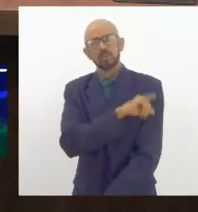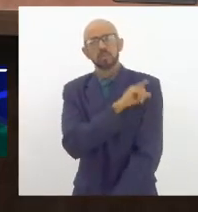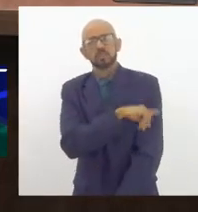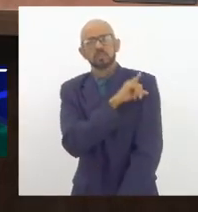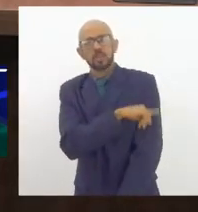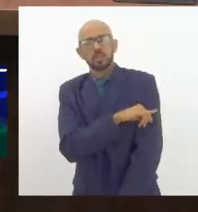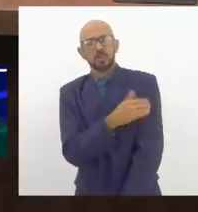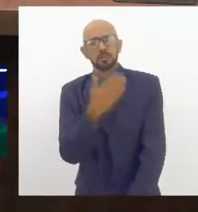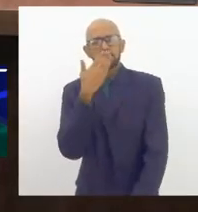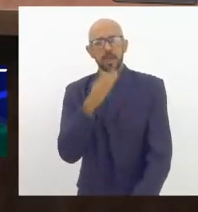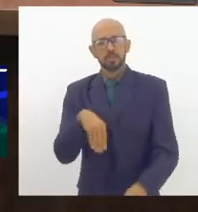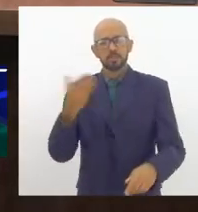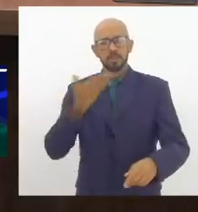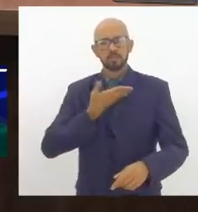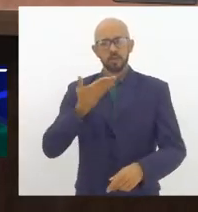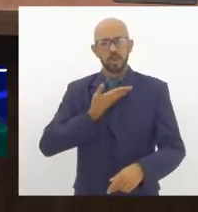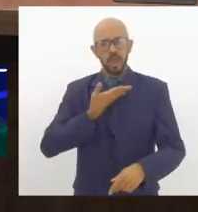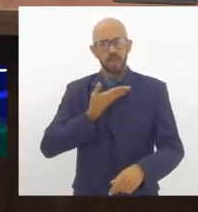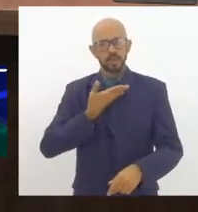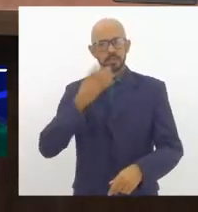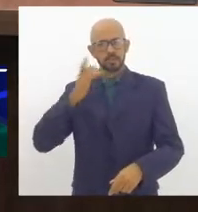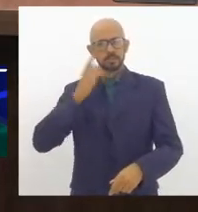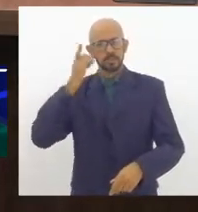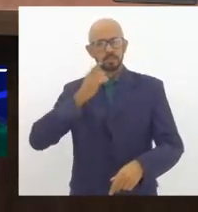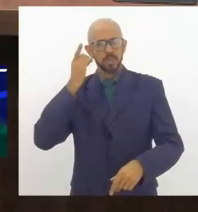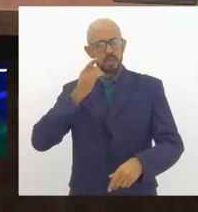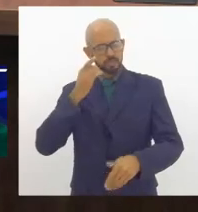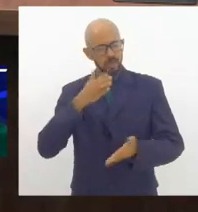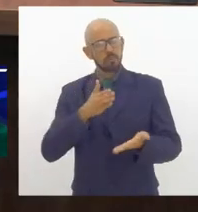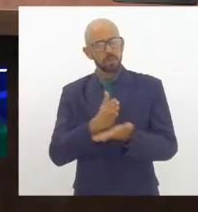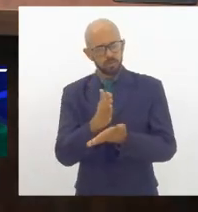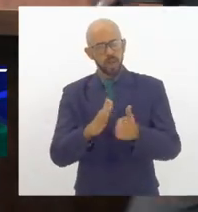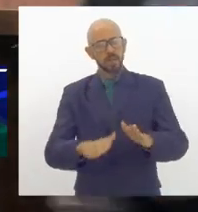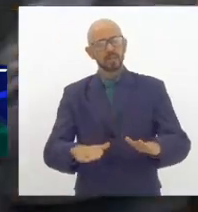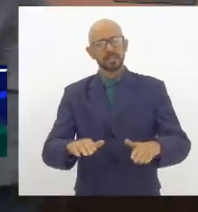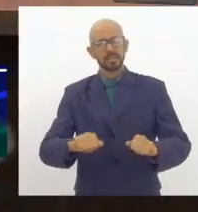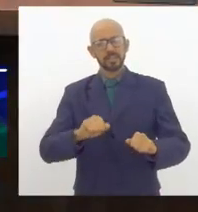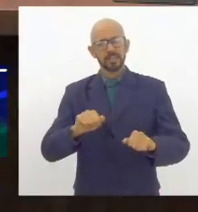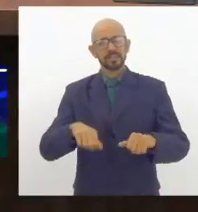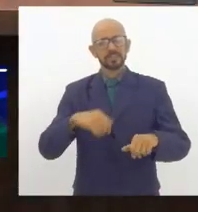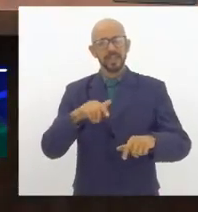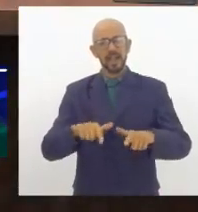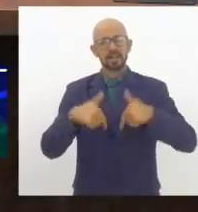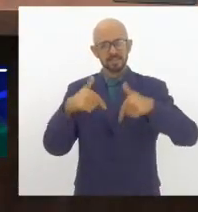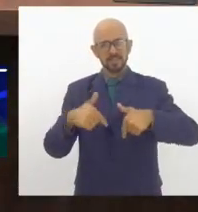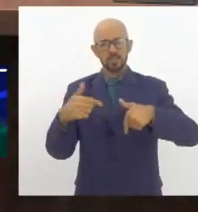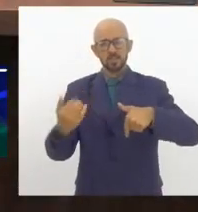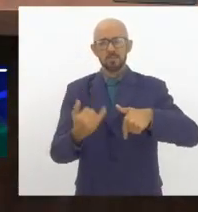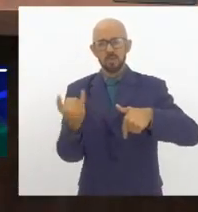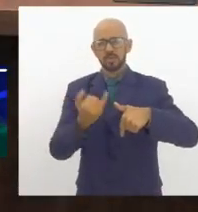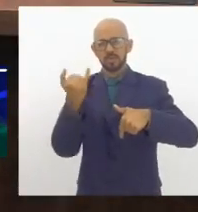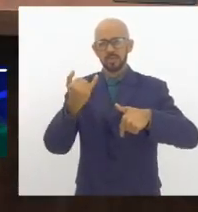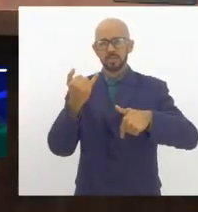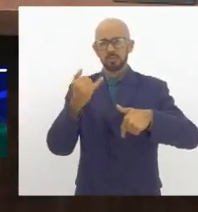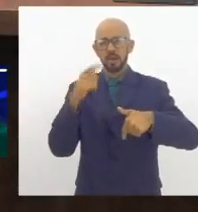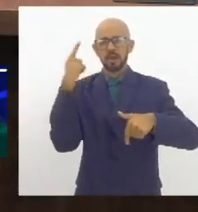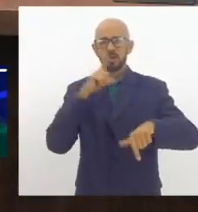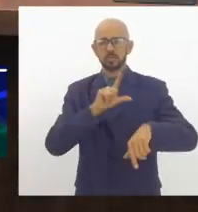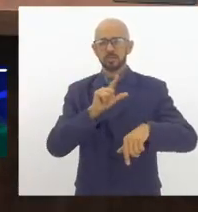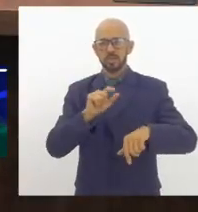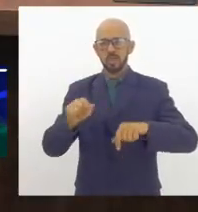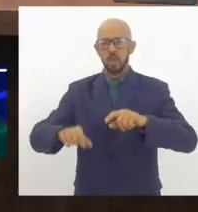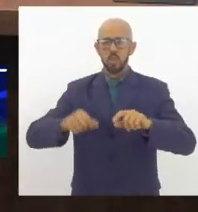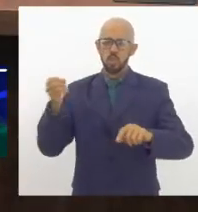Janeiro e peço para os colegas parlamentares a aprovarem essa iniciativa importante que traz a possibilidade de